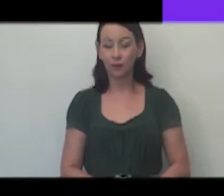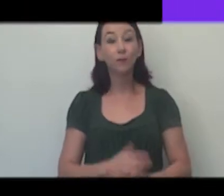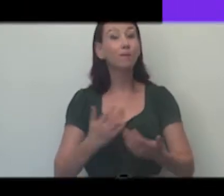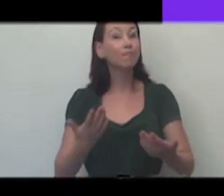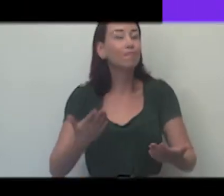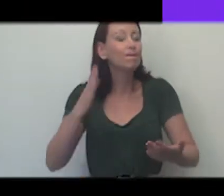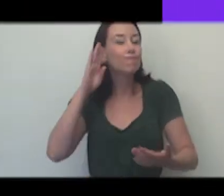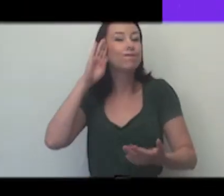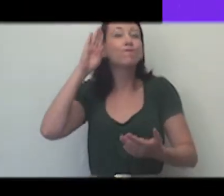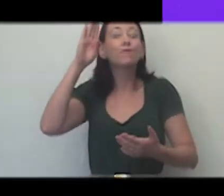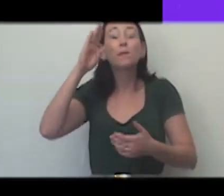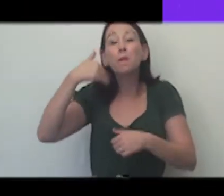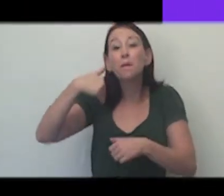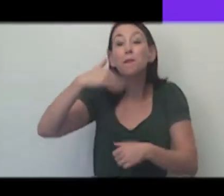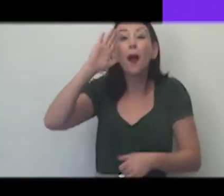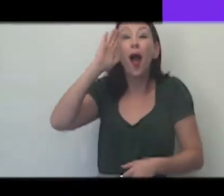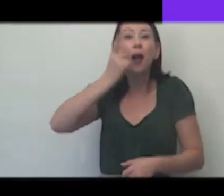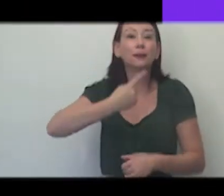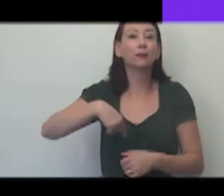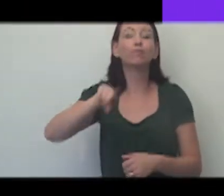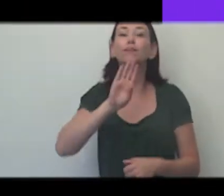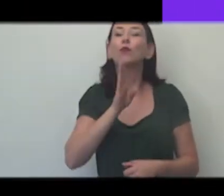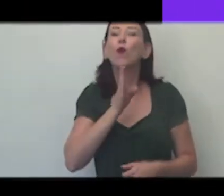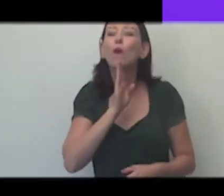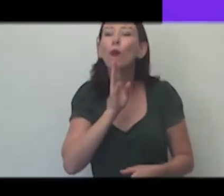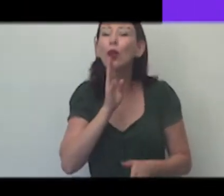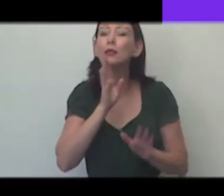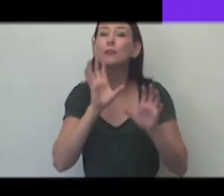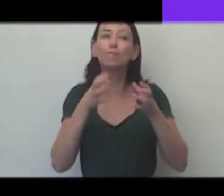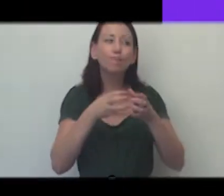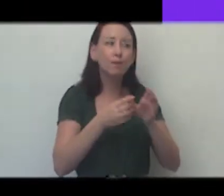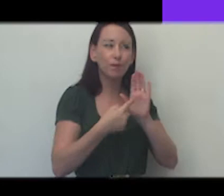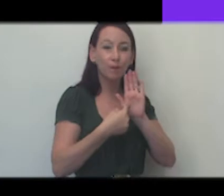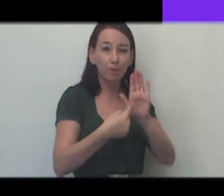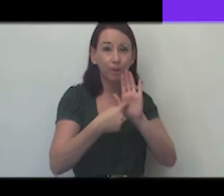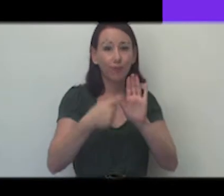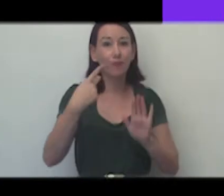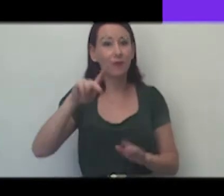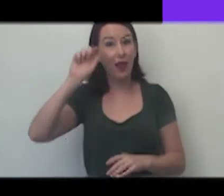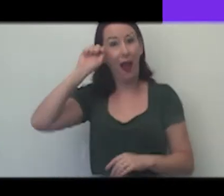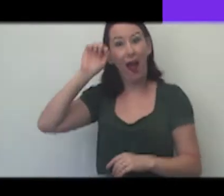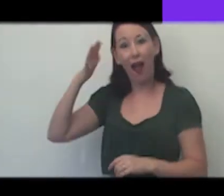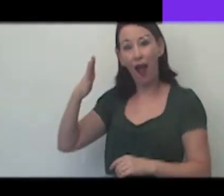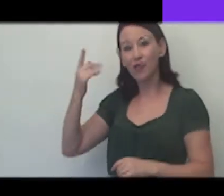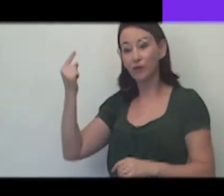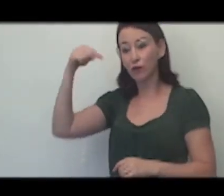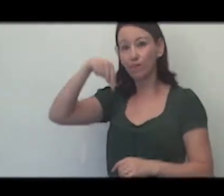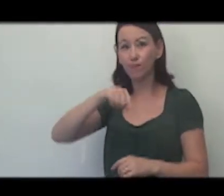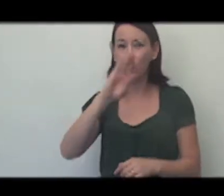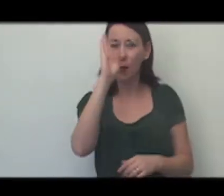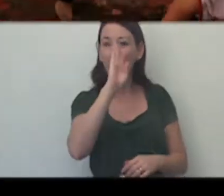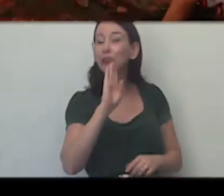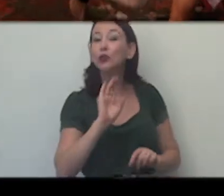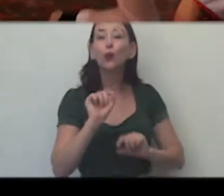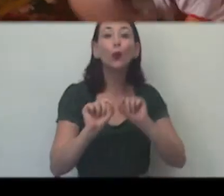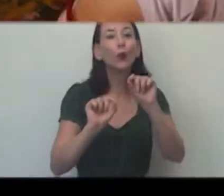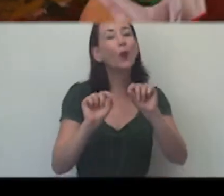uma das mais conhecidas manifestações afro-brasileiro é a